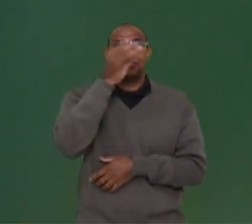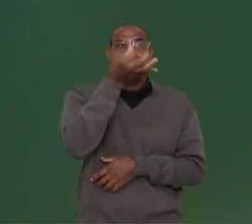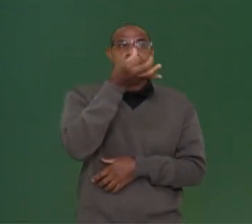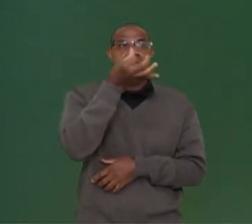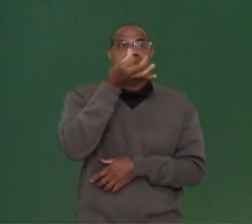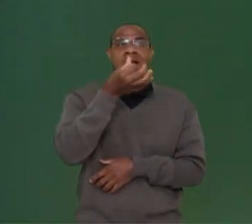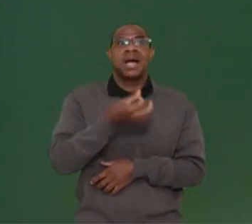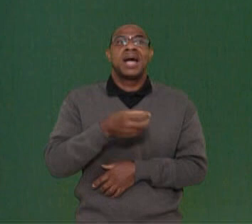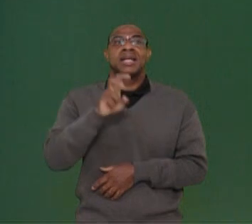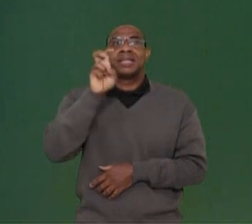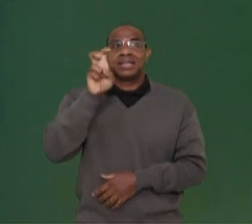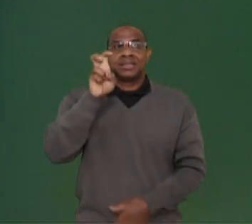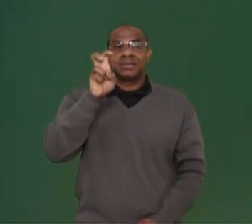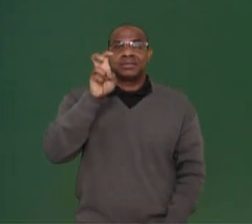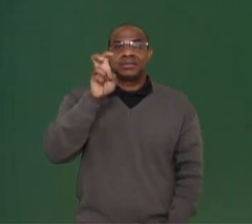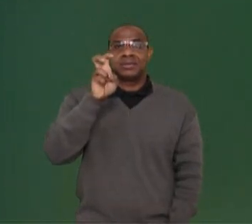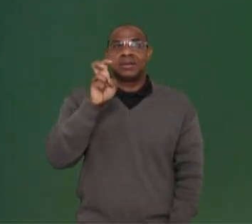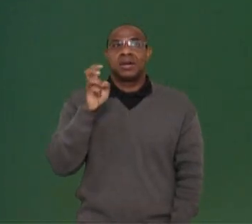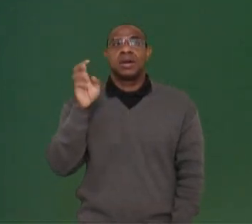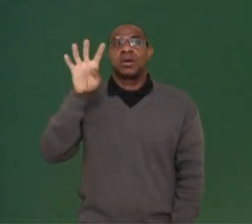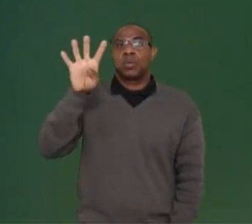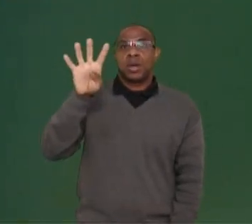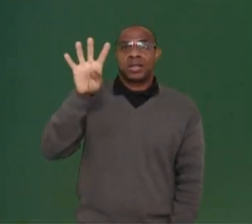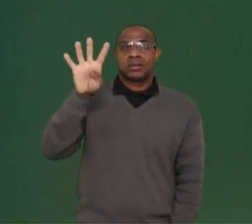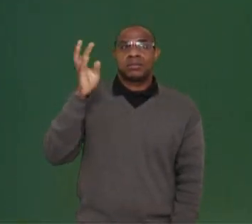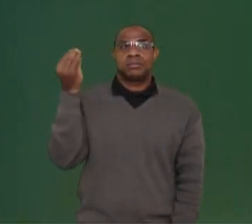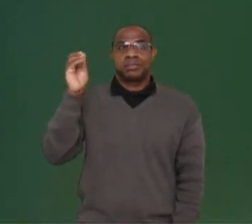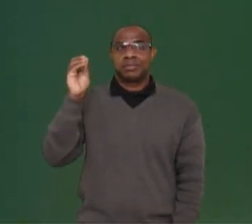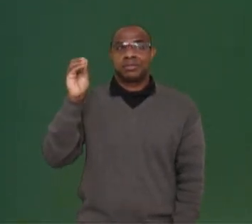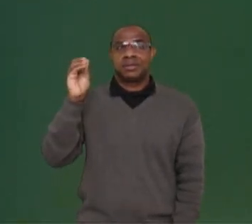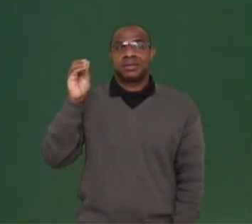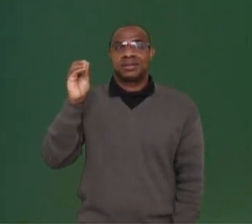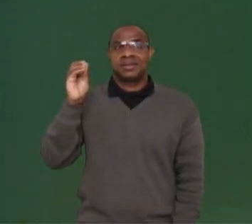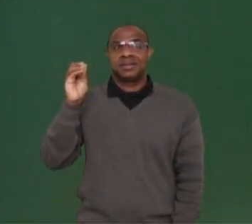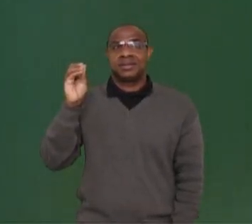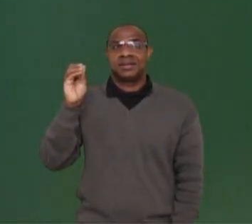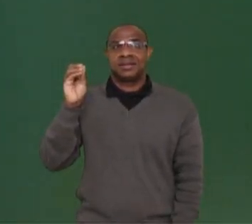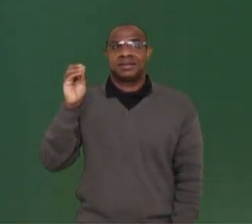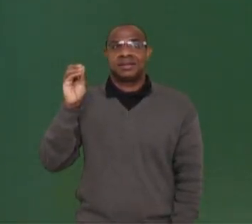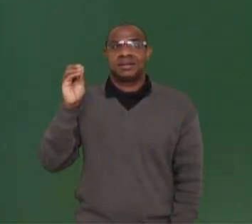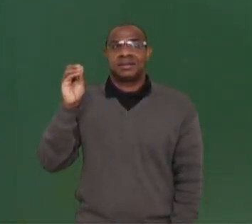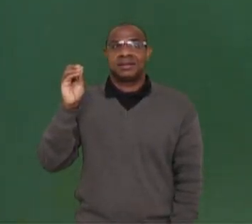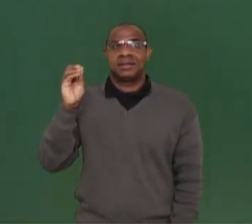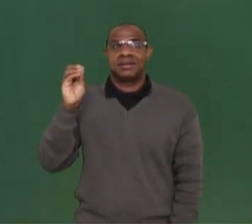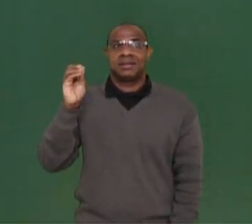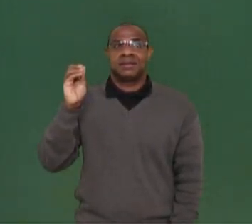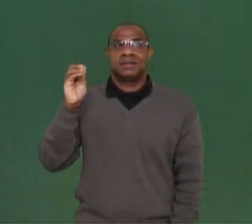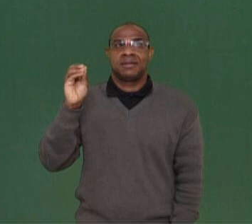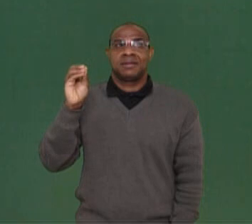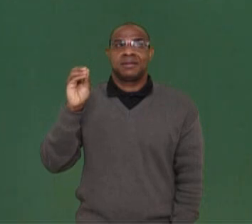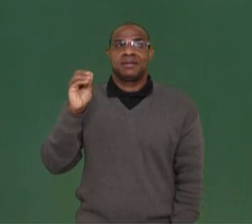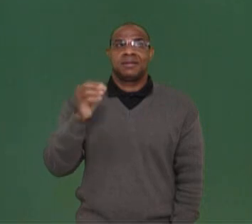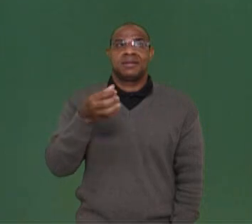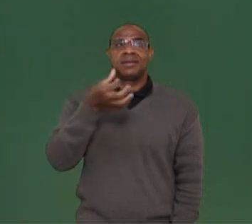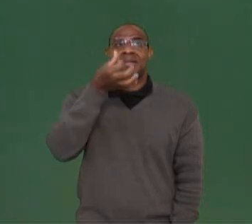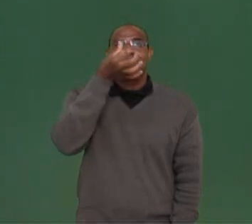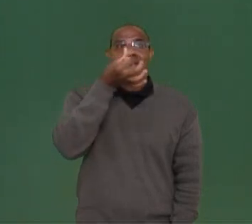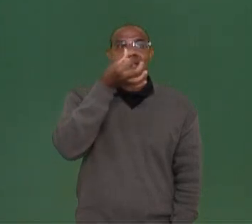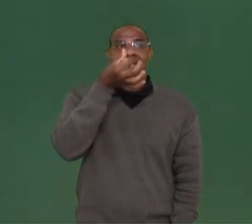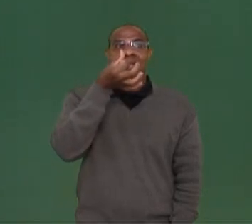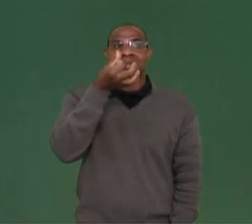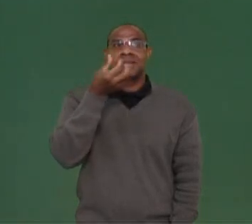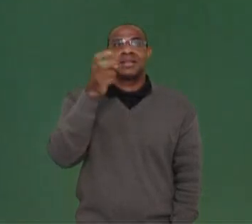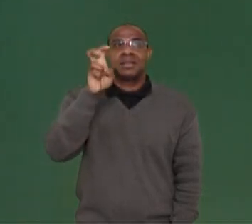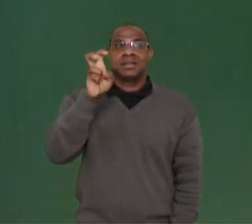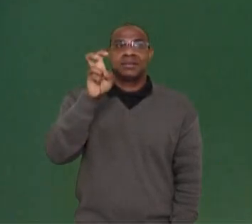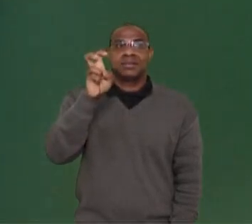para a terceira, 4 para a segunda, 3... Opa, me confundi aqui, ó. 6 para a segunda,